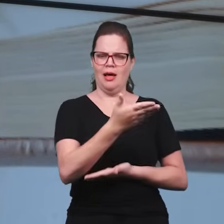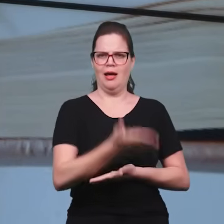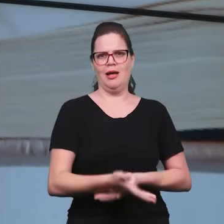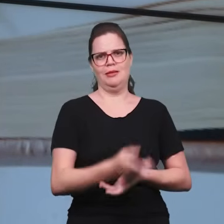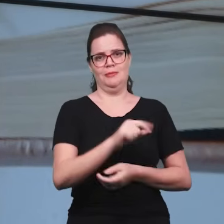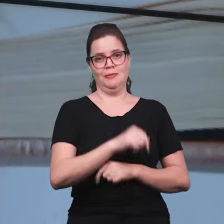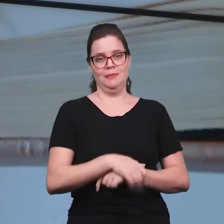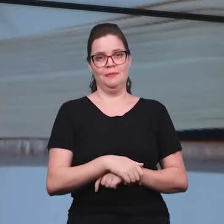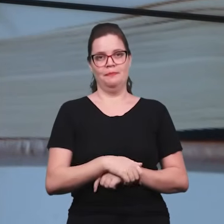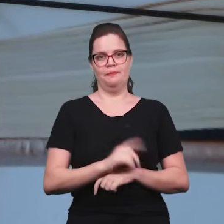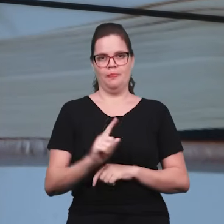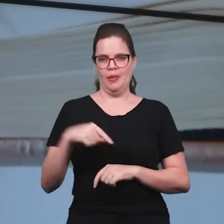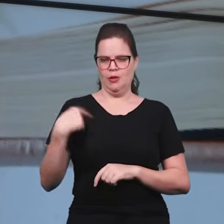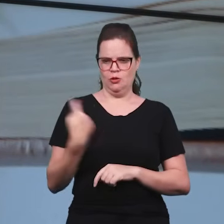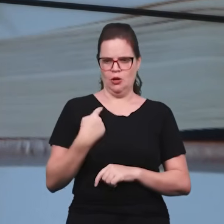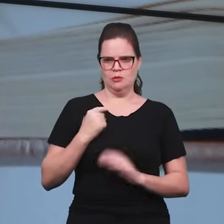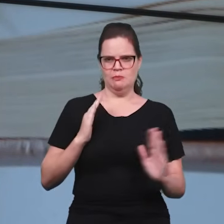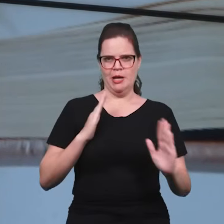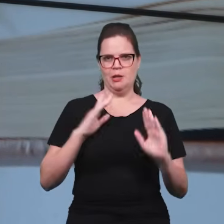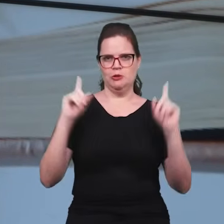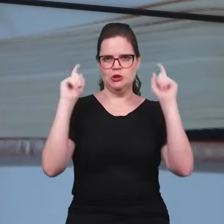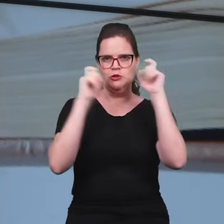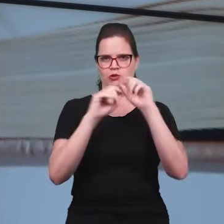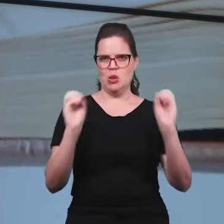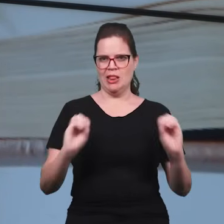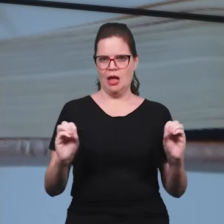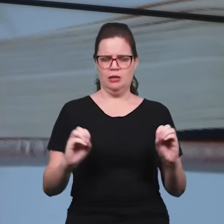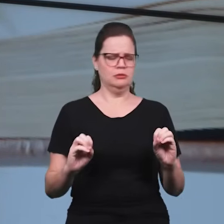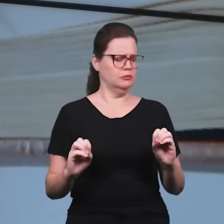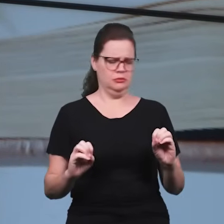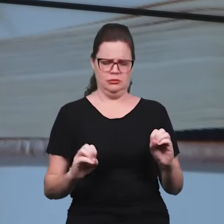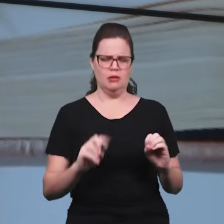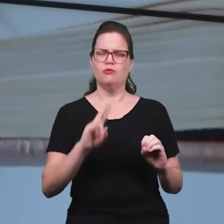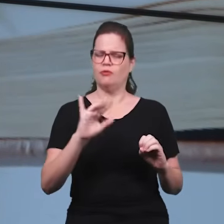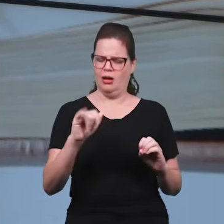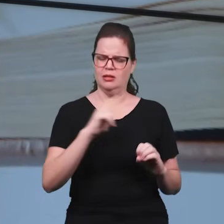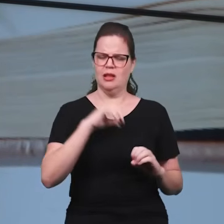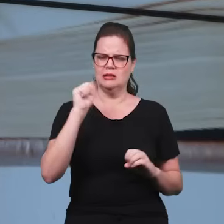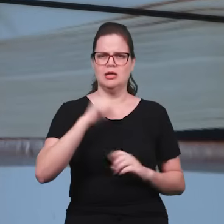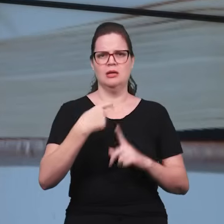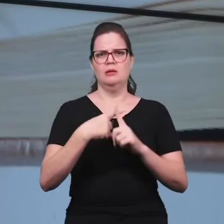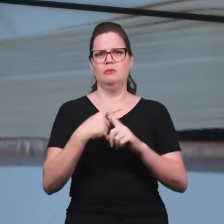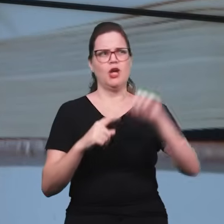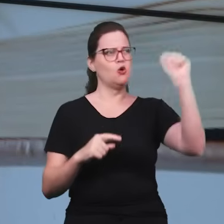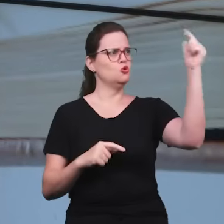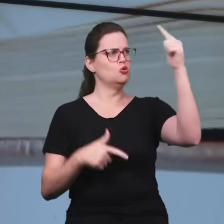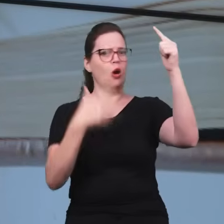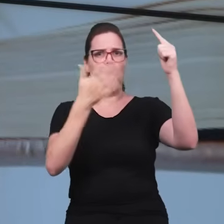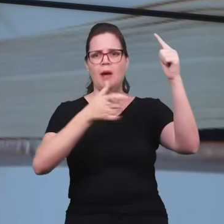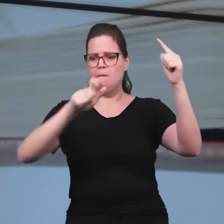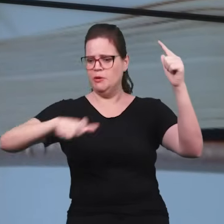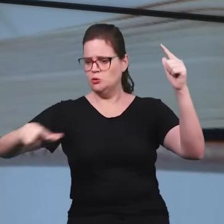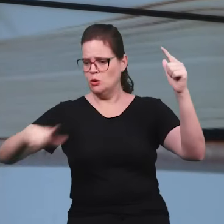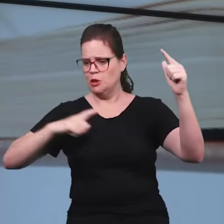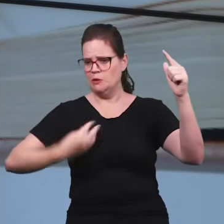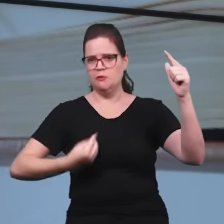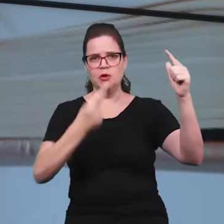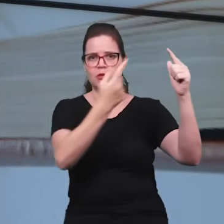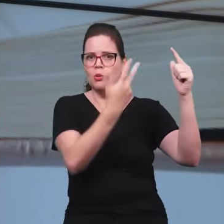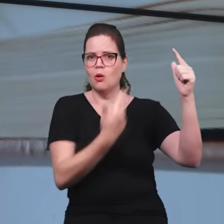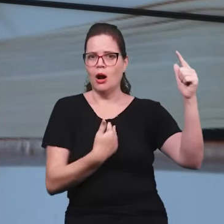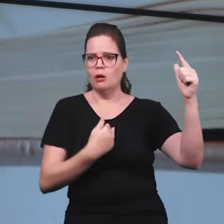nós não passaremos por lutas, né? O sol nasce para os justos e injustos, as dificuldades vêm para